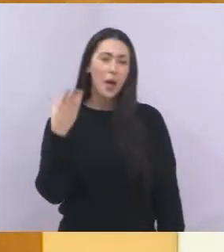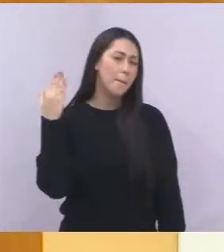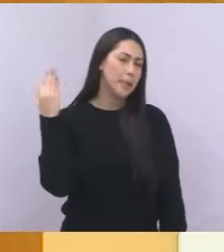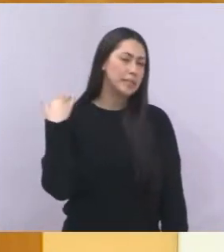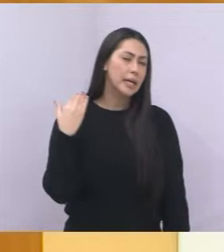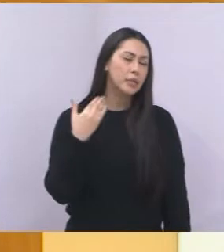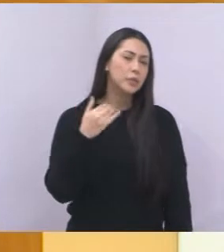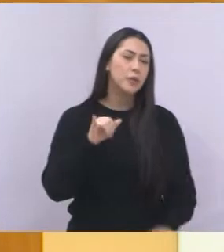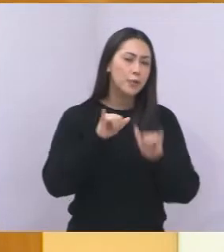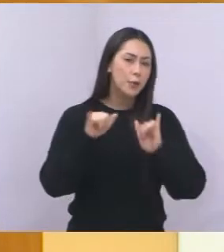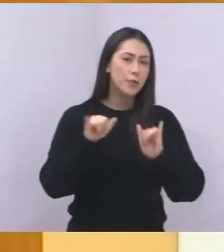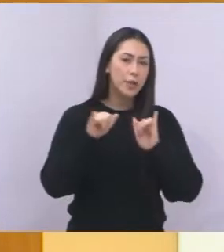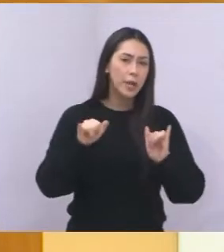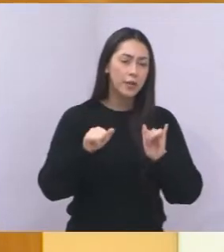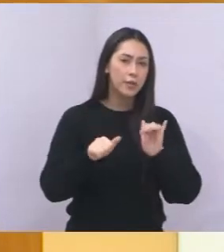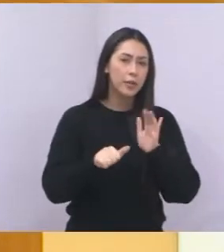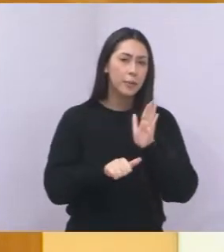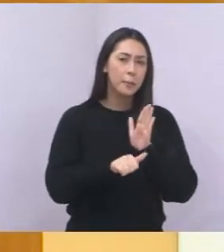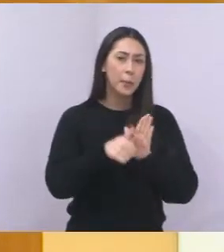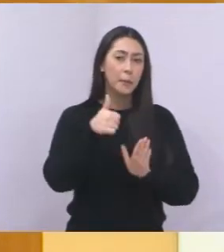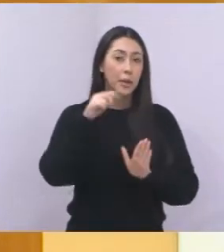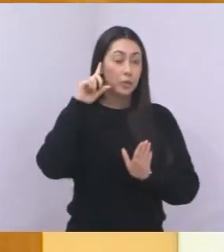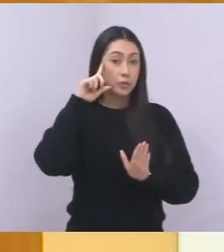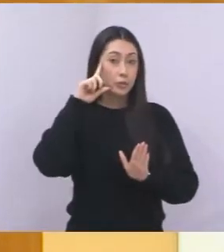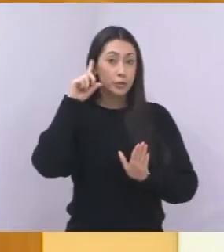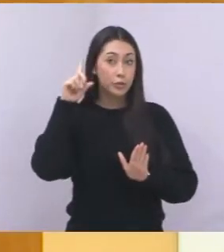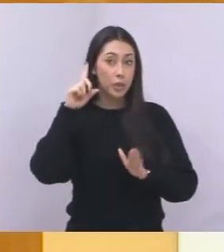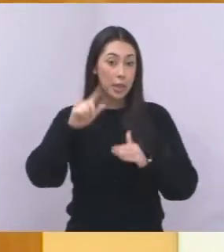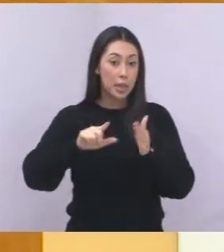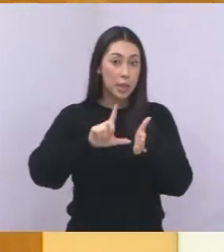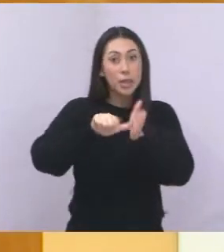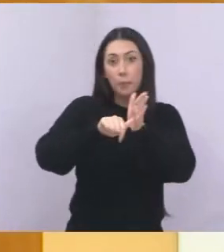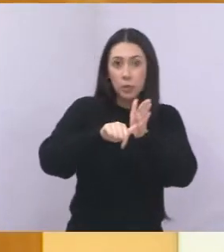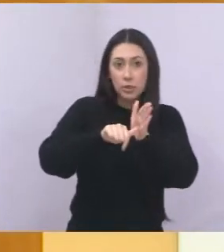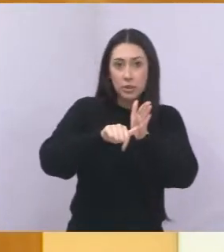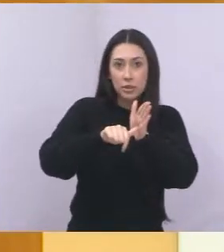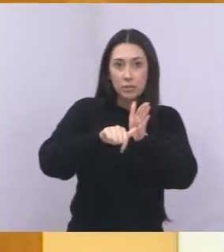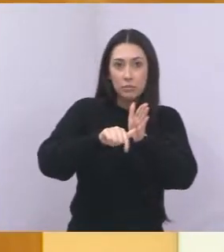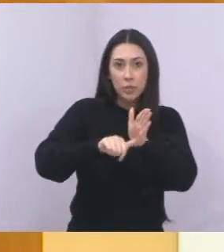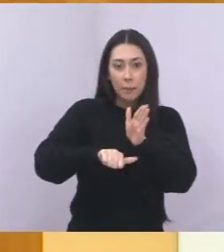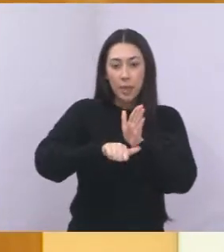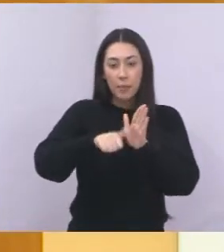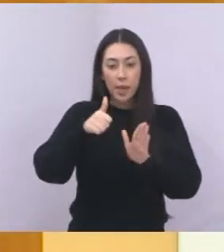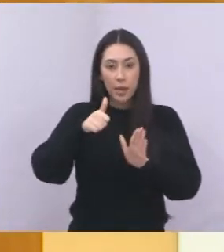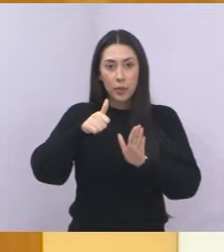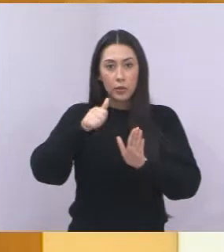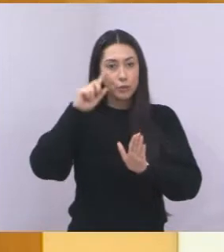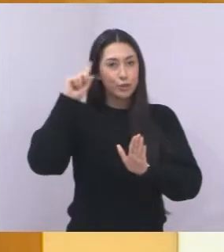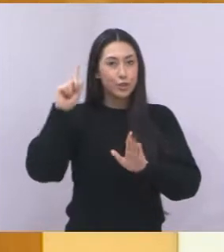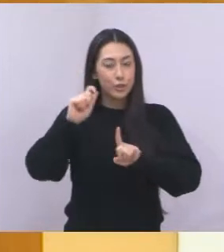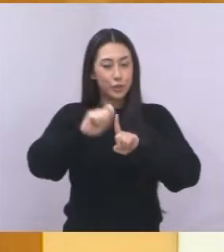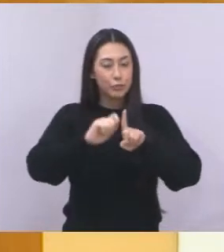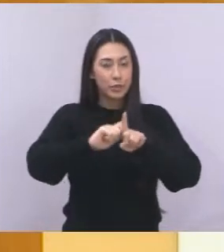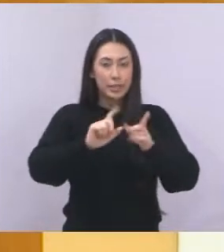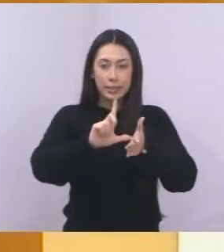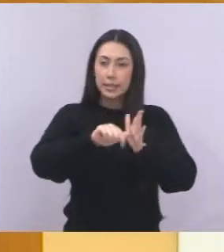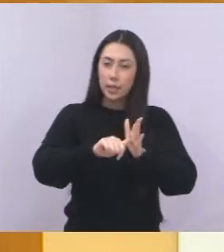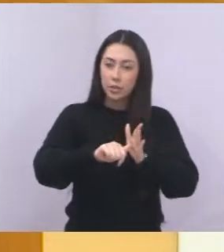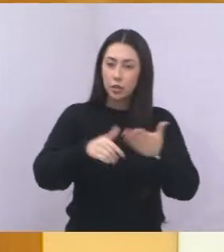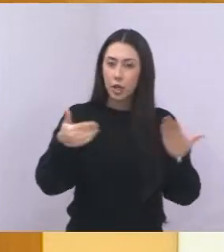vigência no primeiro dia útil do mês subsequente aos 90 dias da data da publicação da lei